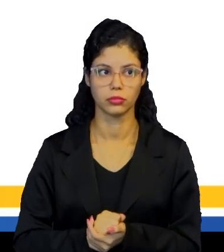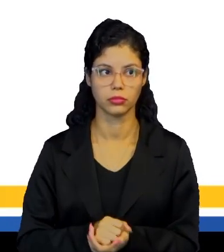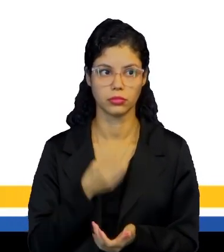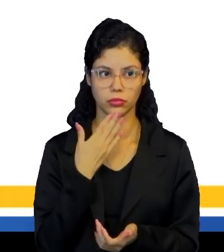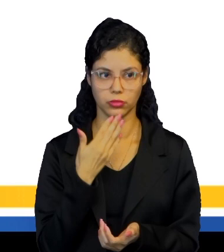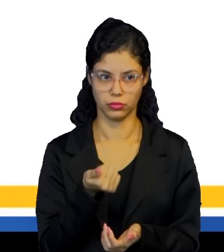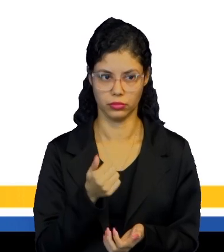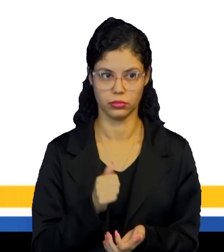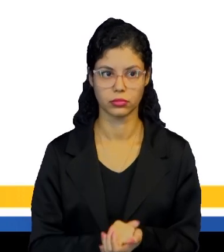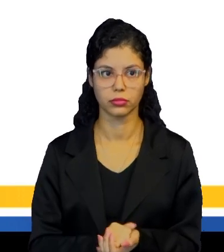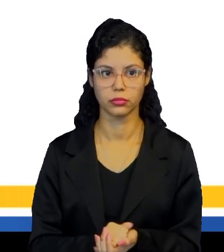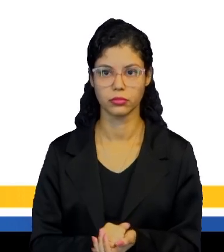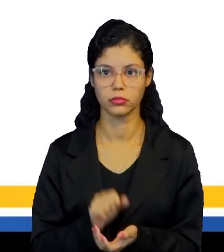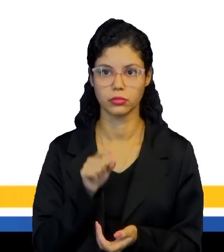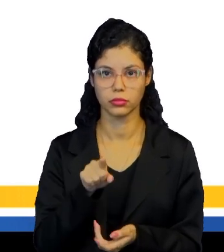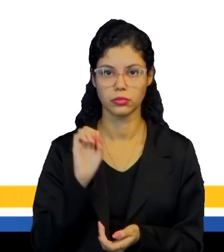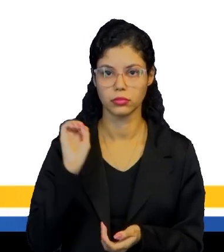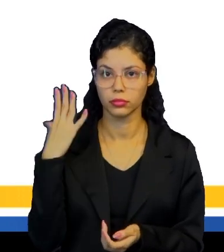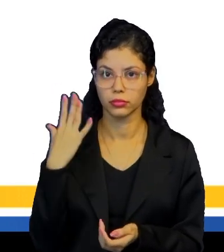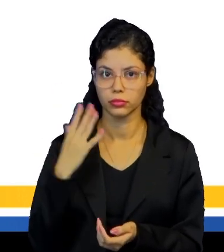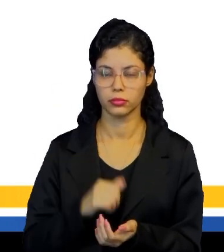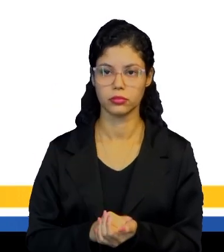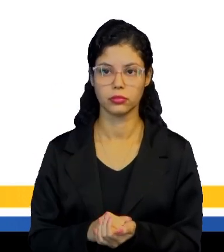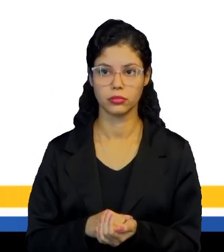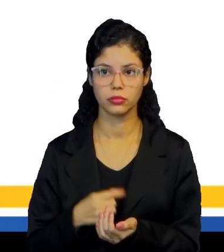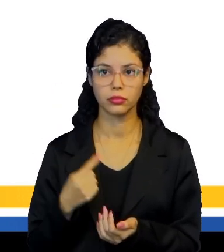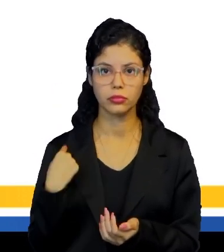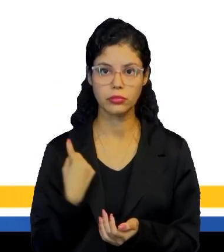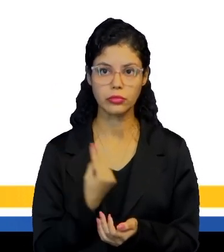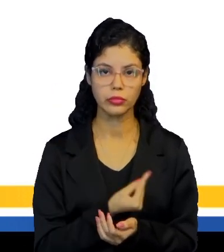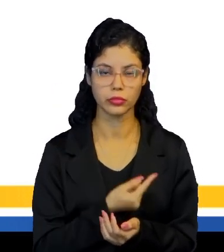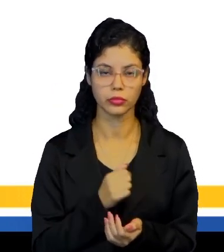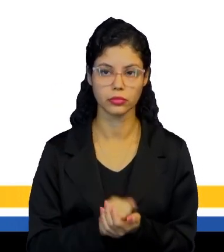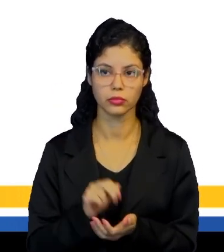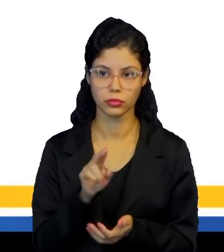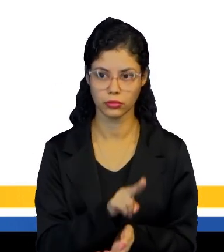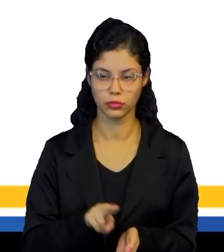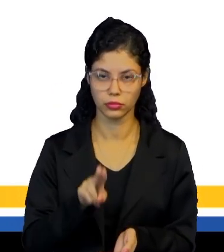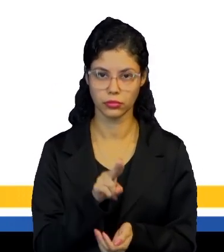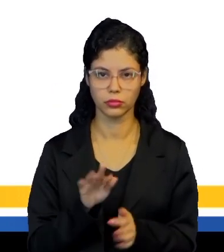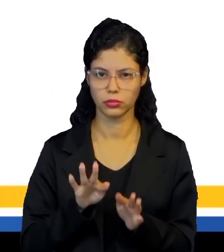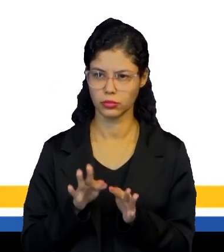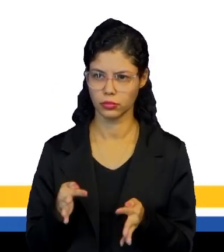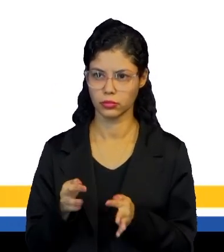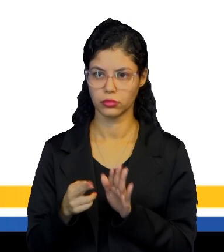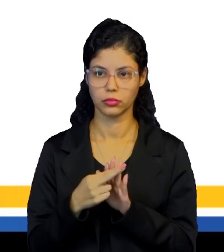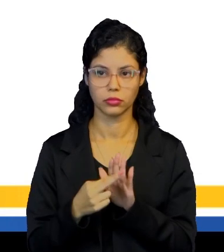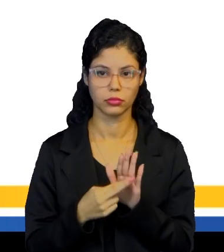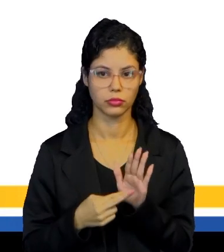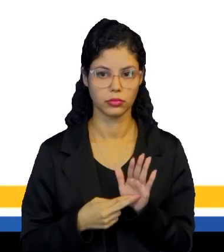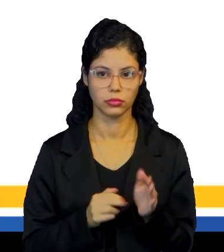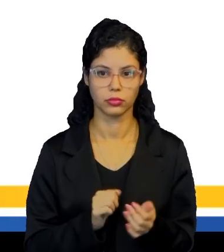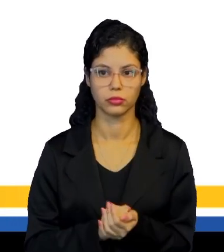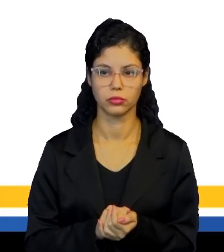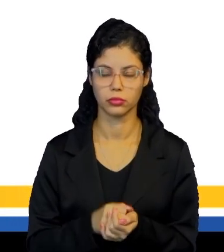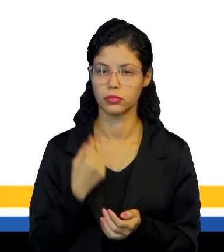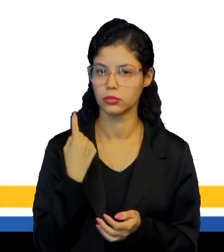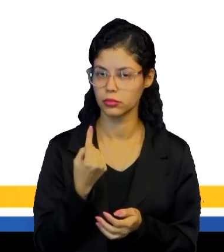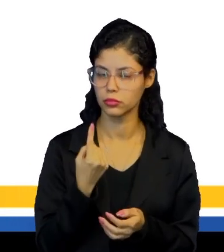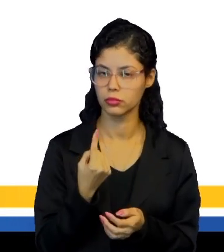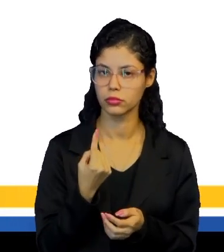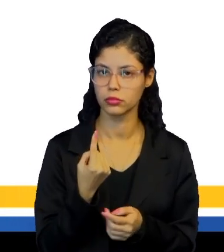tudo bem Então nesse caso aí a gente vai usar uma regra de três simples ou seja